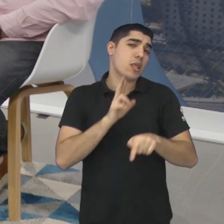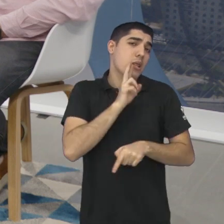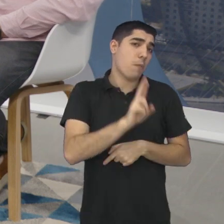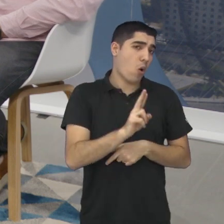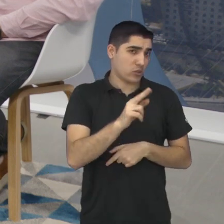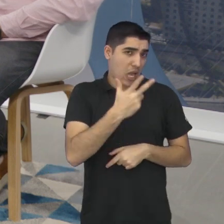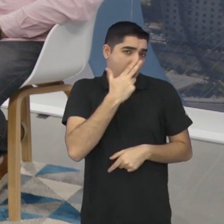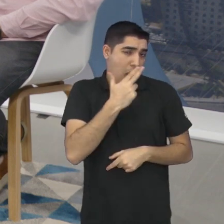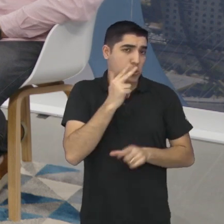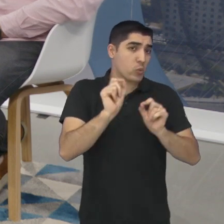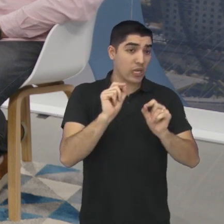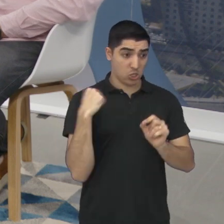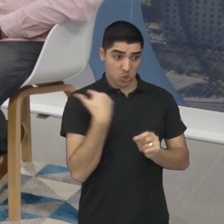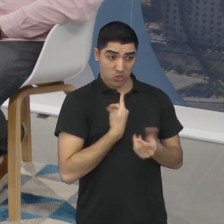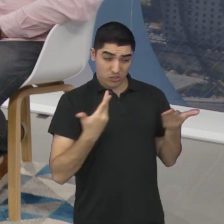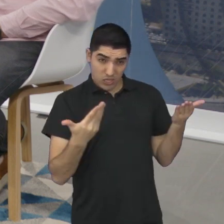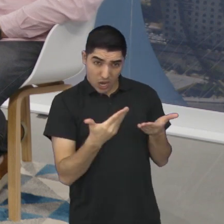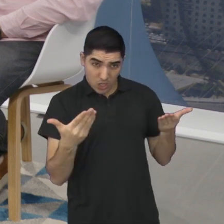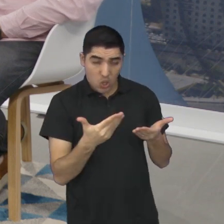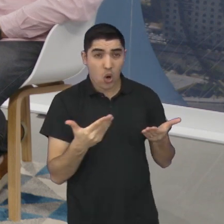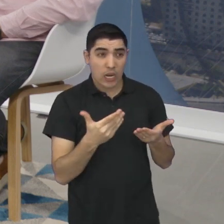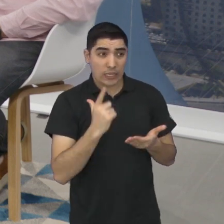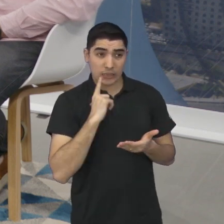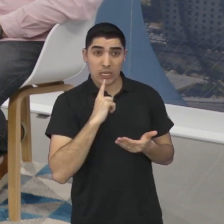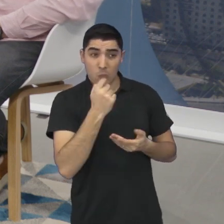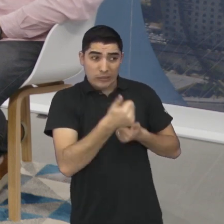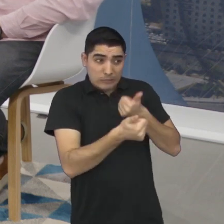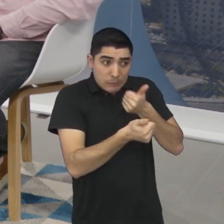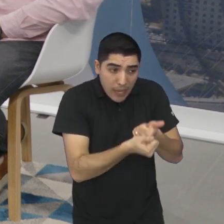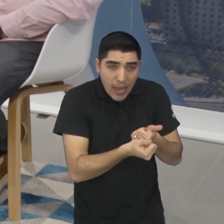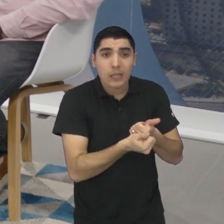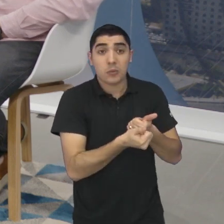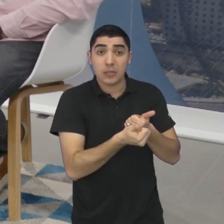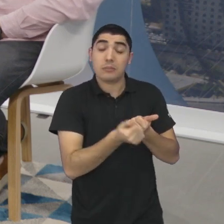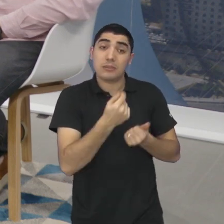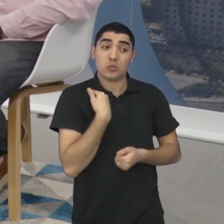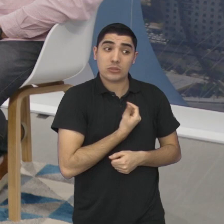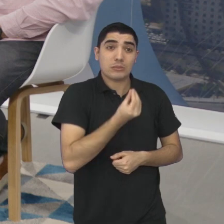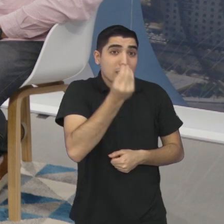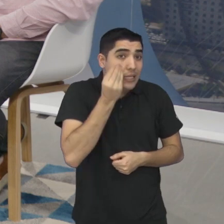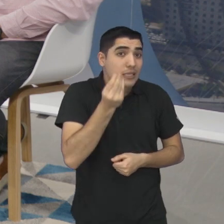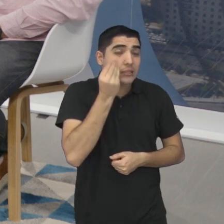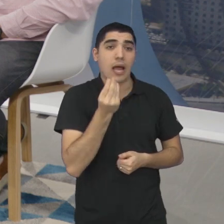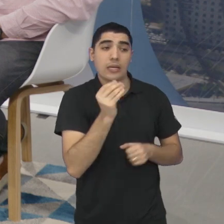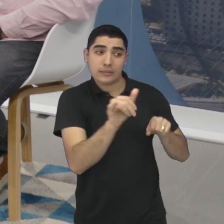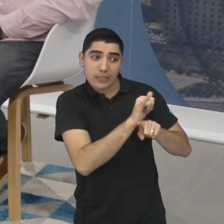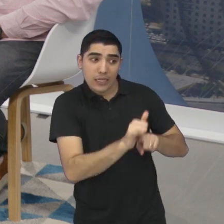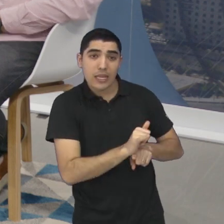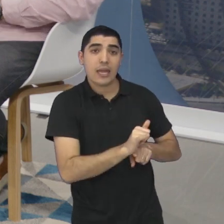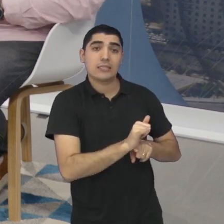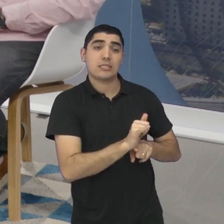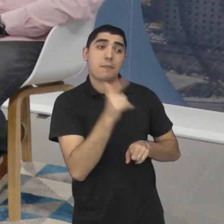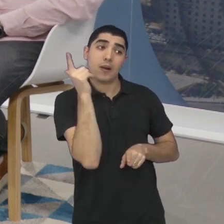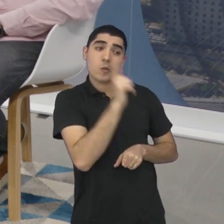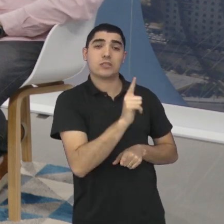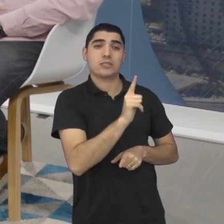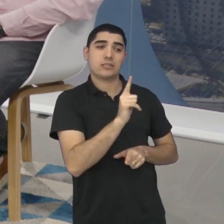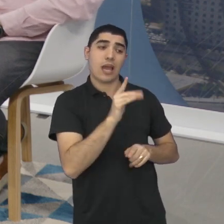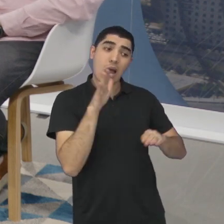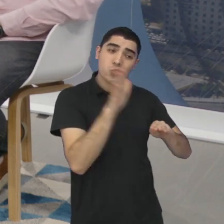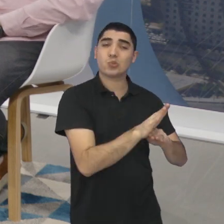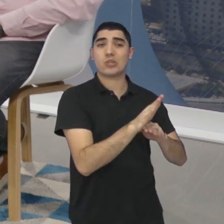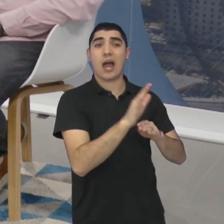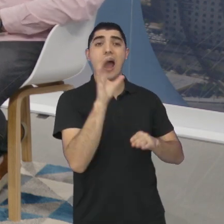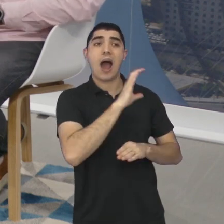seria urgente, assim, que a gente está perto do fim, então a gente precisa buscar respostas rápidas. Assim, eu acho